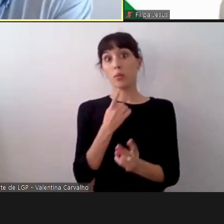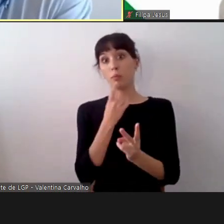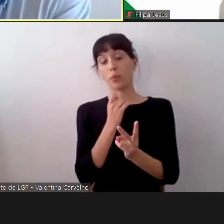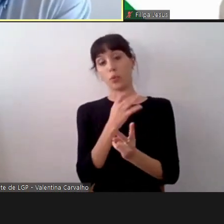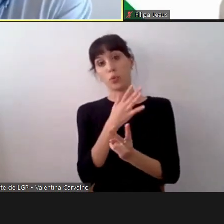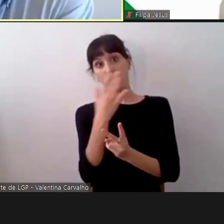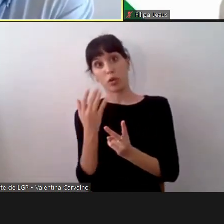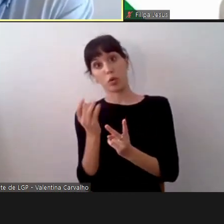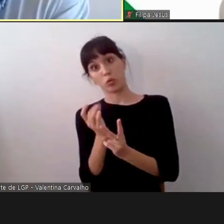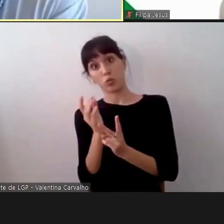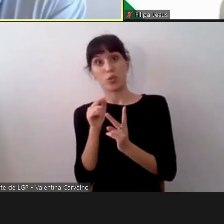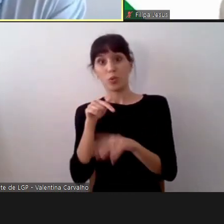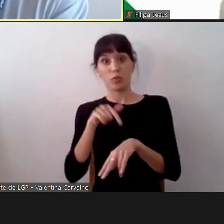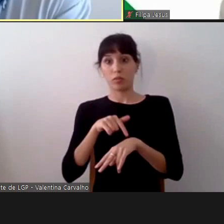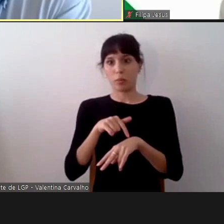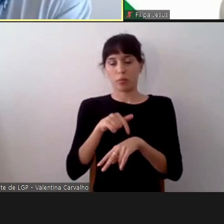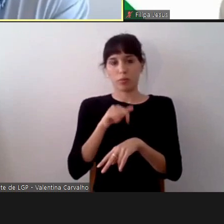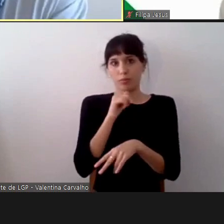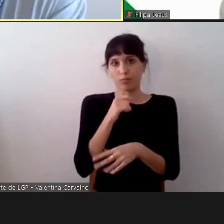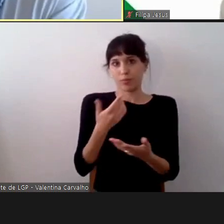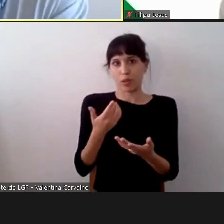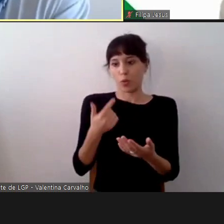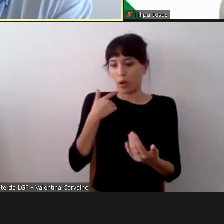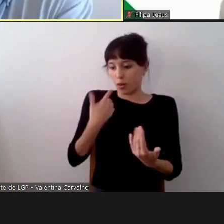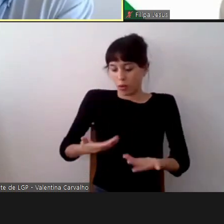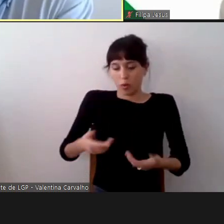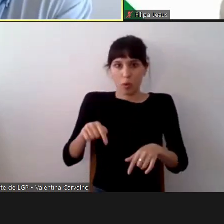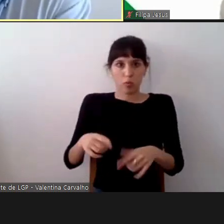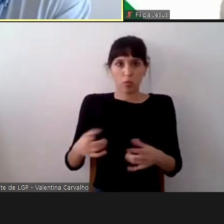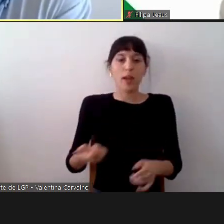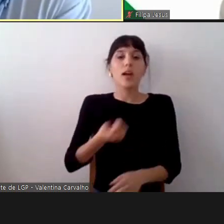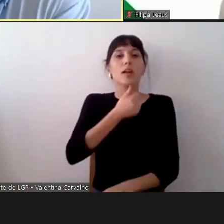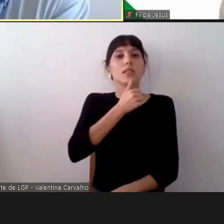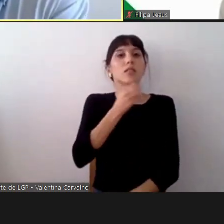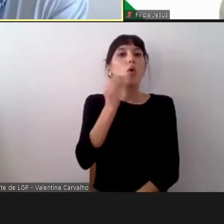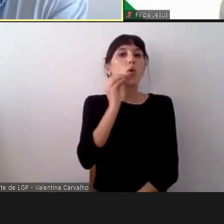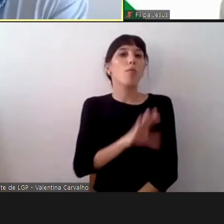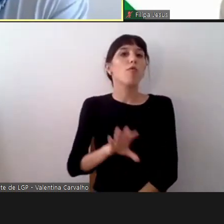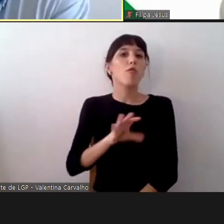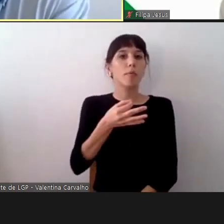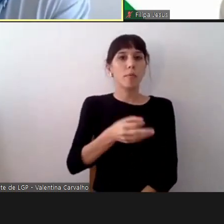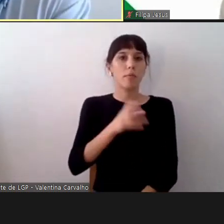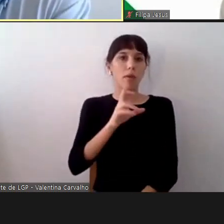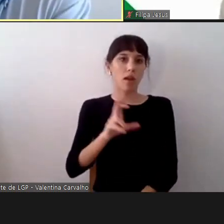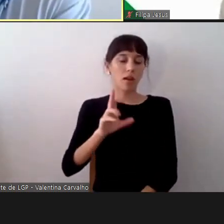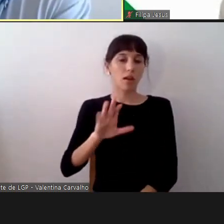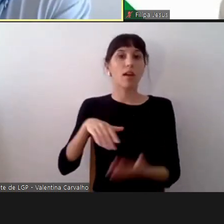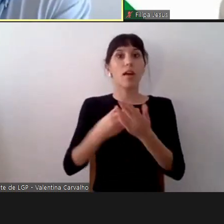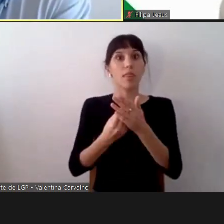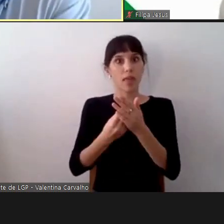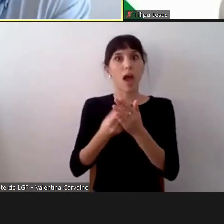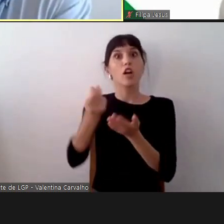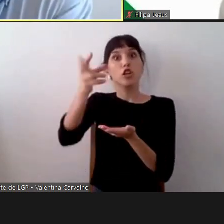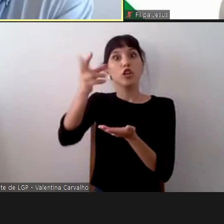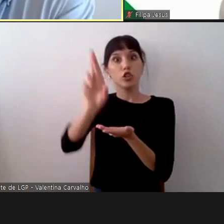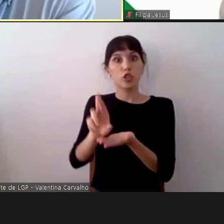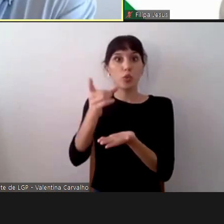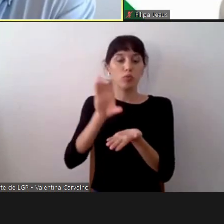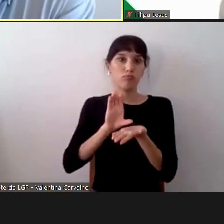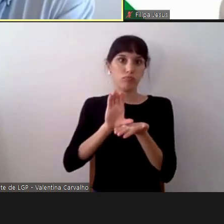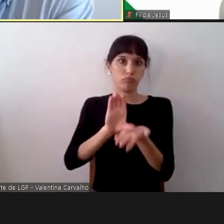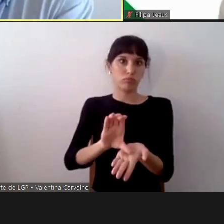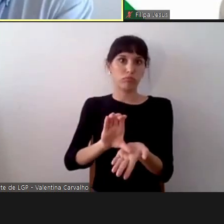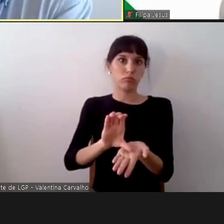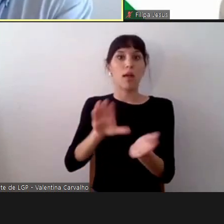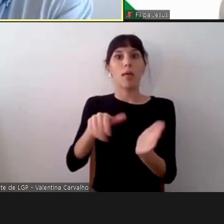ter muito tempo, porque não temos essa ferramenta na mão, que é a decisão ao nível do PRR para dotar uma verba e, portanto, fazer um